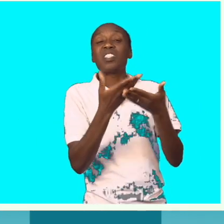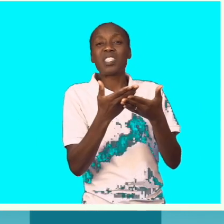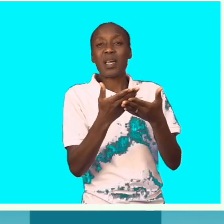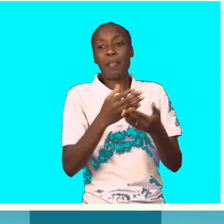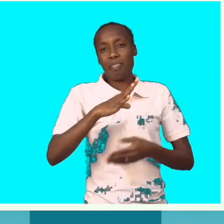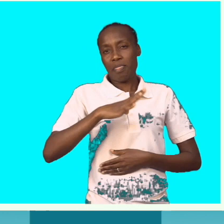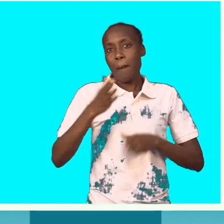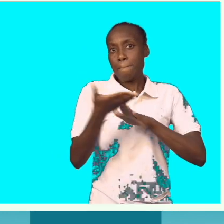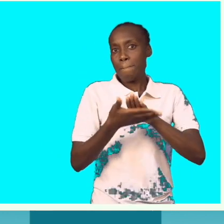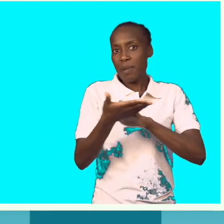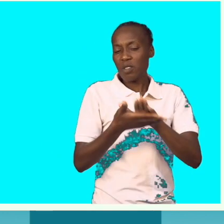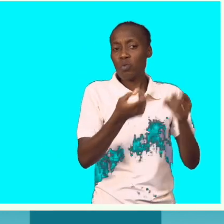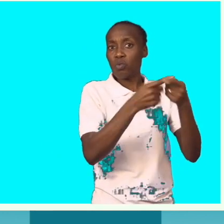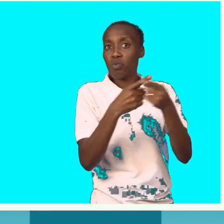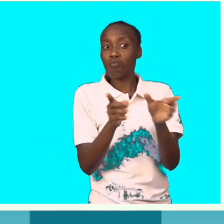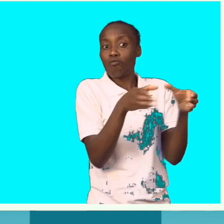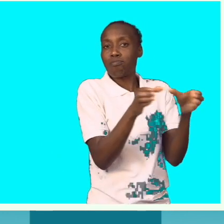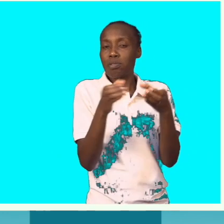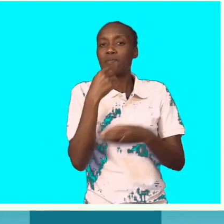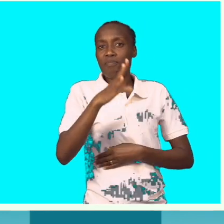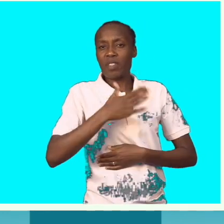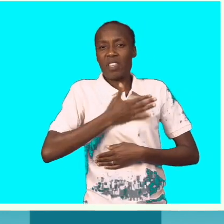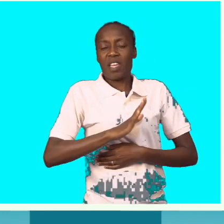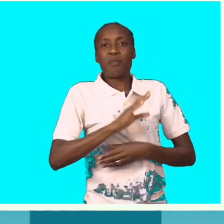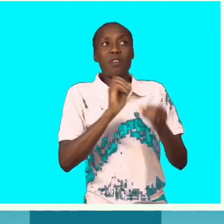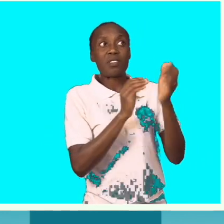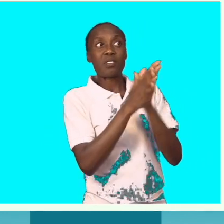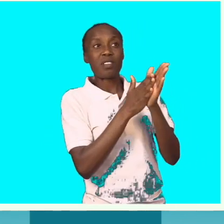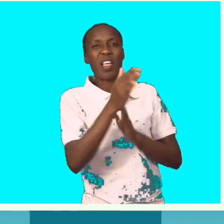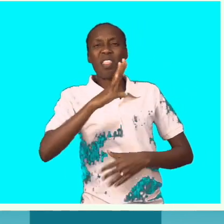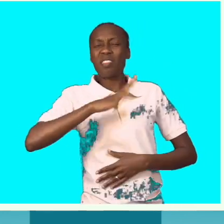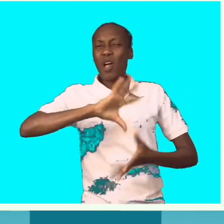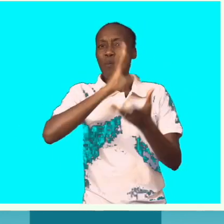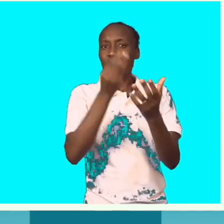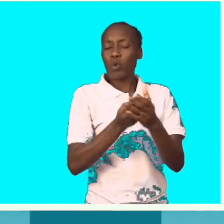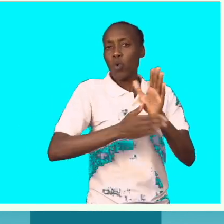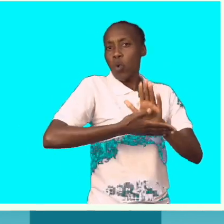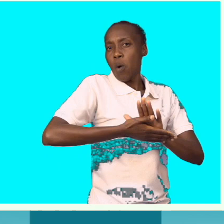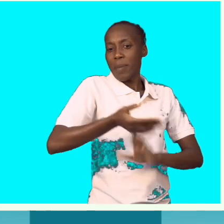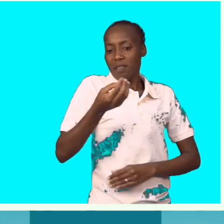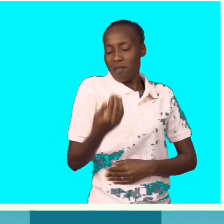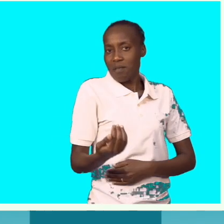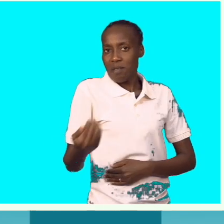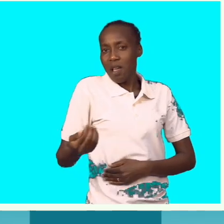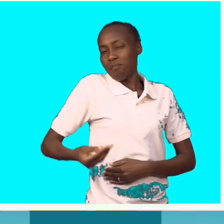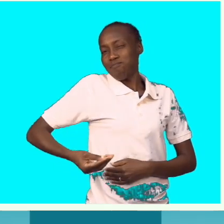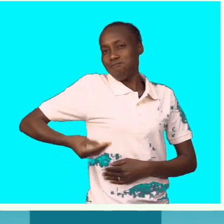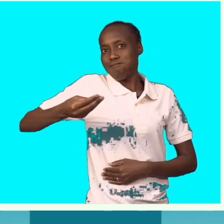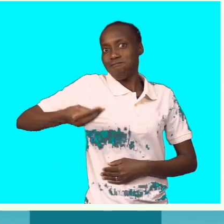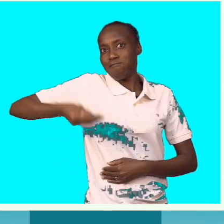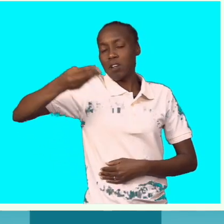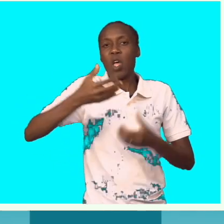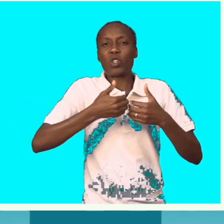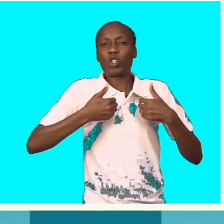poder chegar lá, porque tem bases sustentáveis para poder aumentar os seus desejos e a sua ambição. Temos quase todos os escalões, a partir de junho até